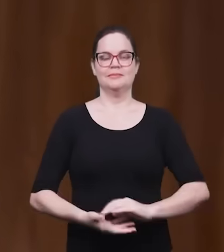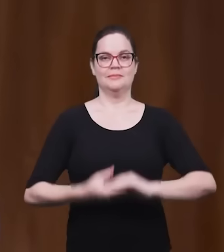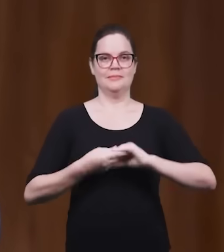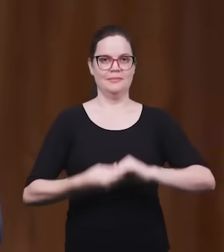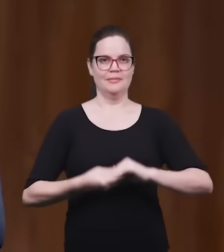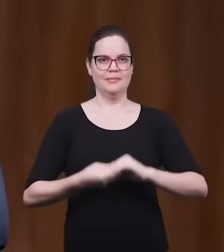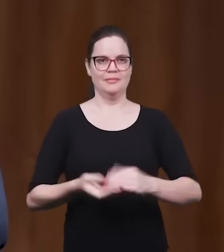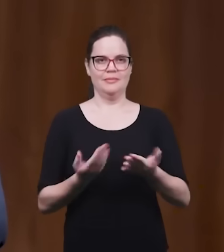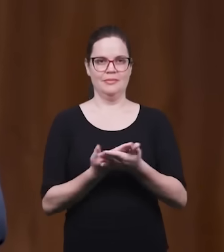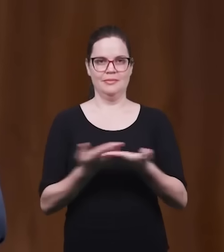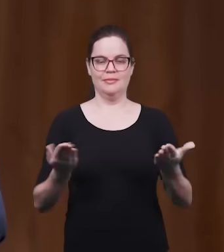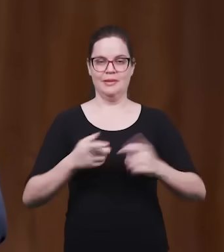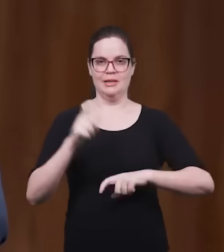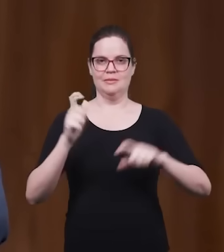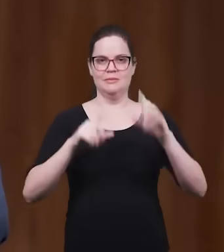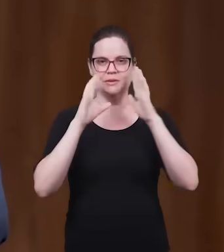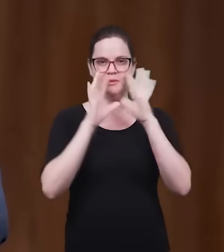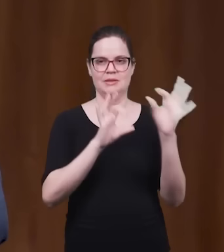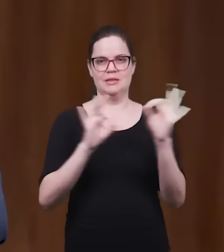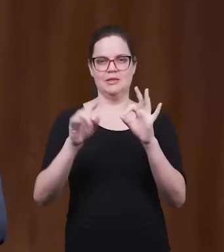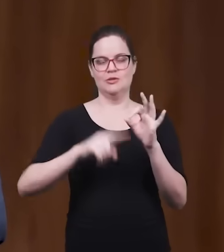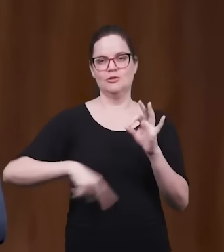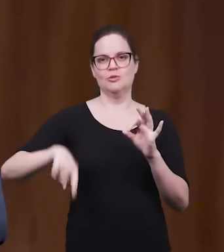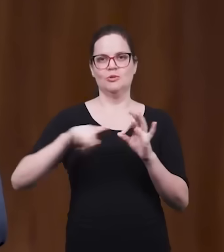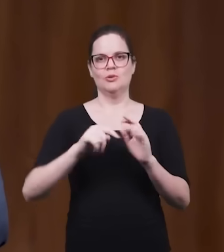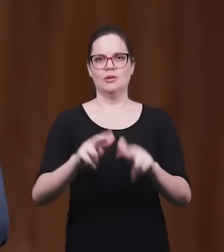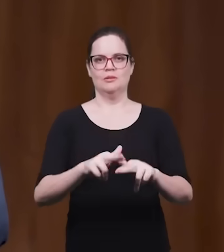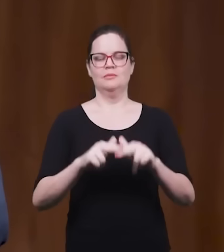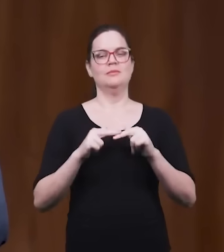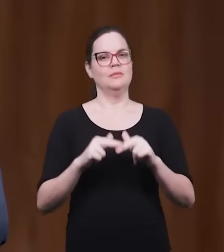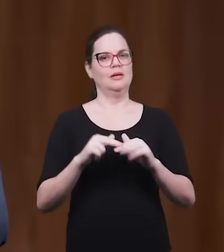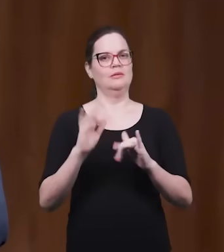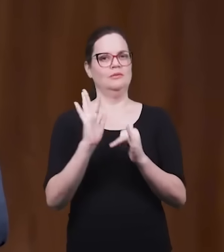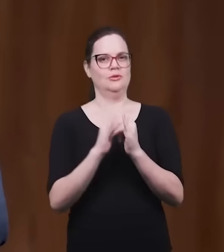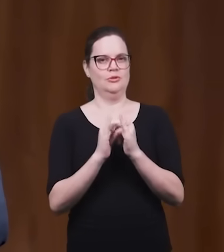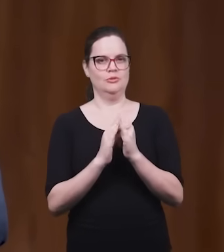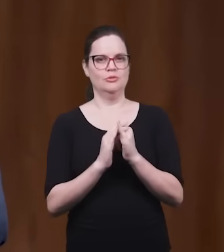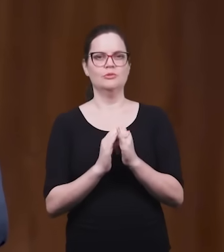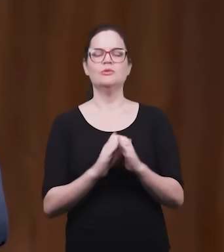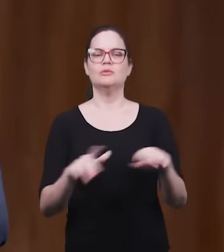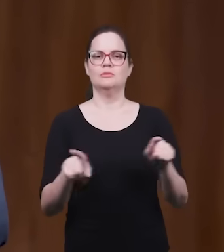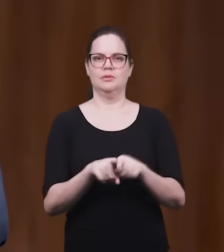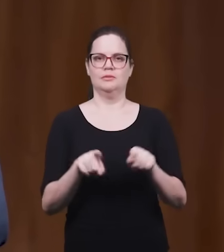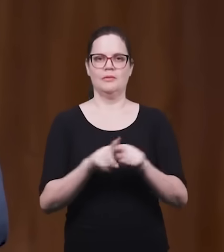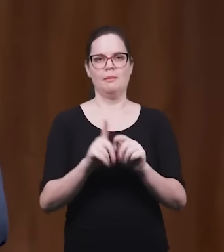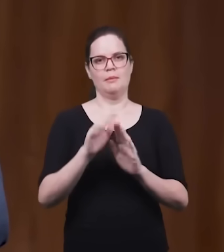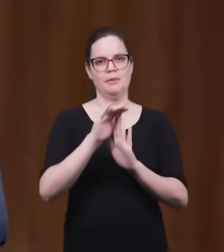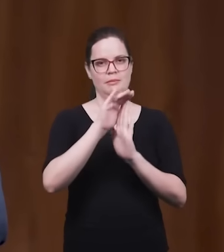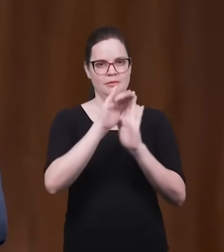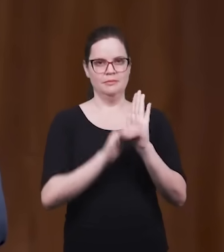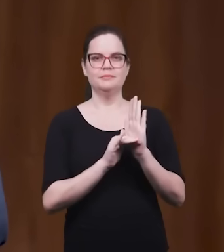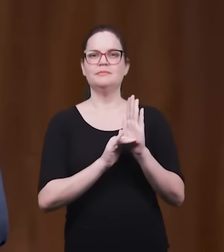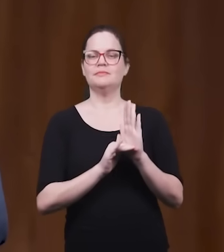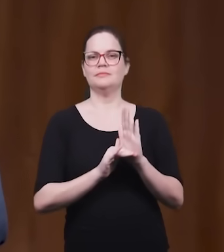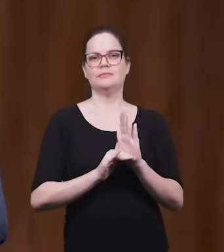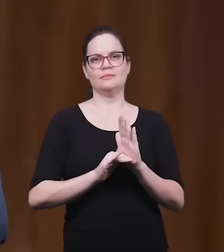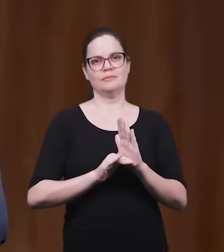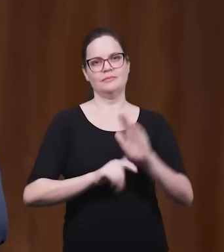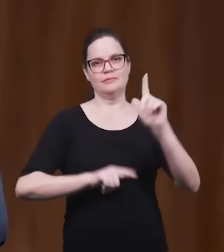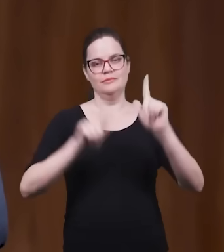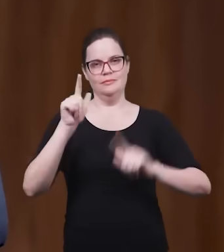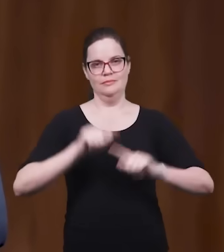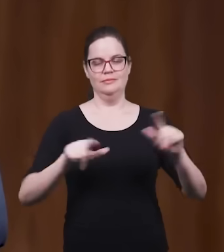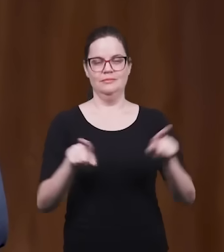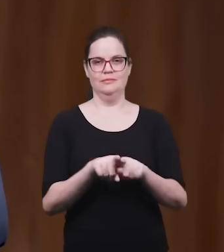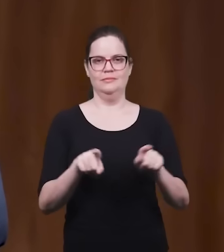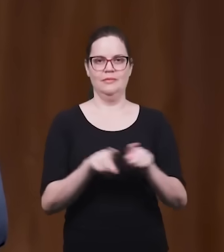Eu quero saudar a todos os nossos irmãos, aqueles que nos veem pelos nossos canais de televisão, os canais abertos, ou pela Sky,